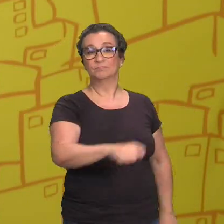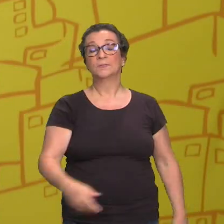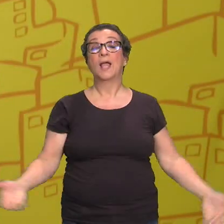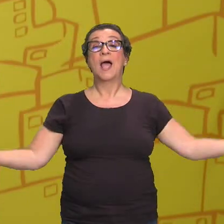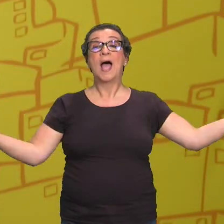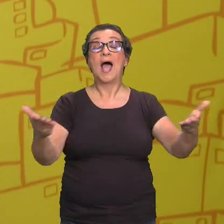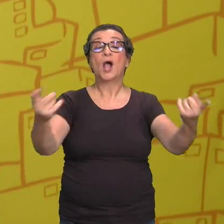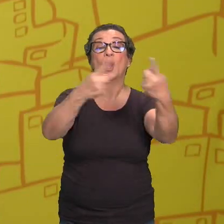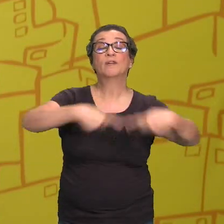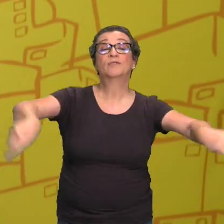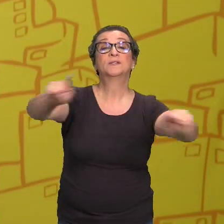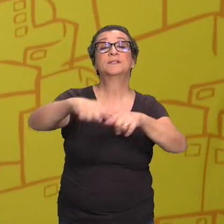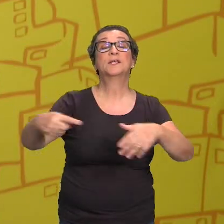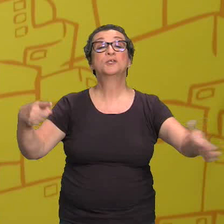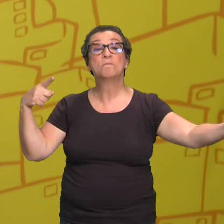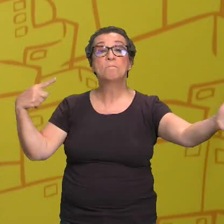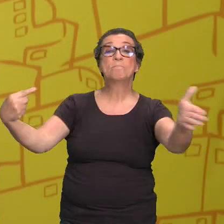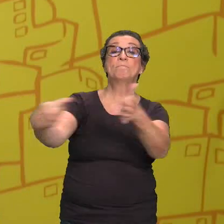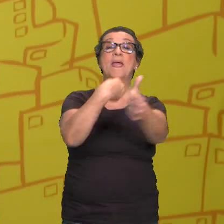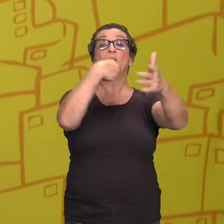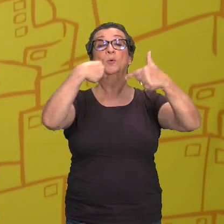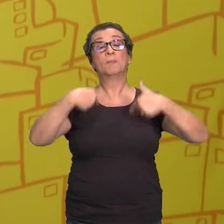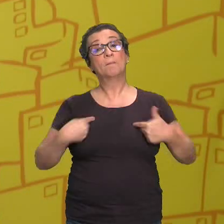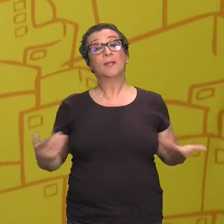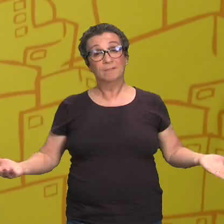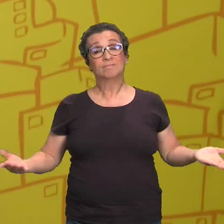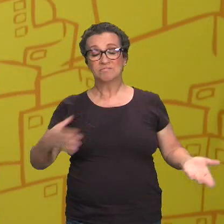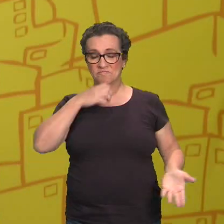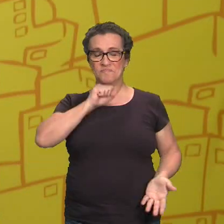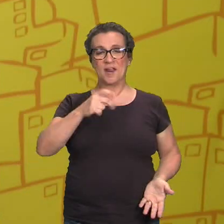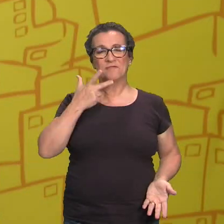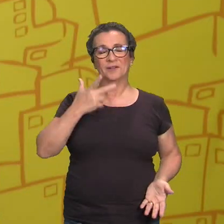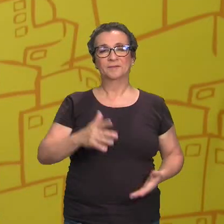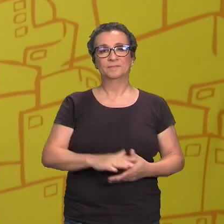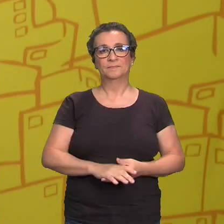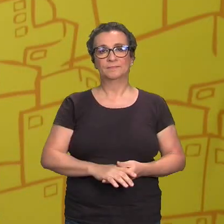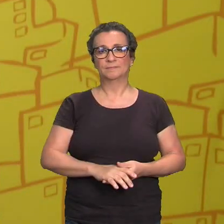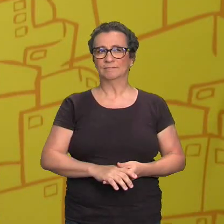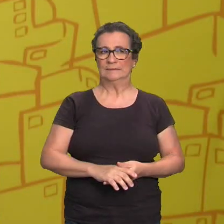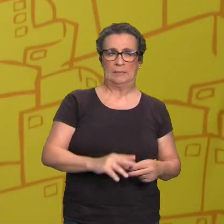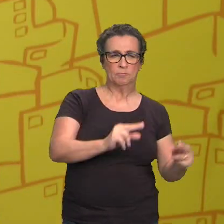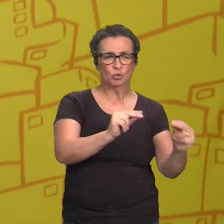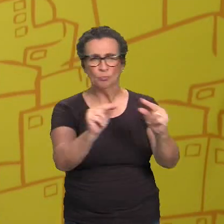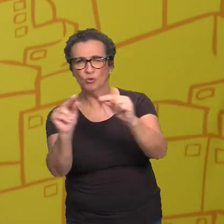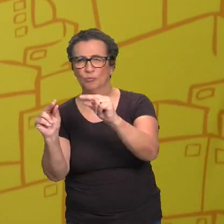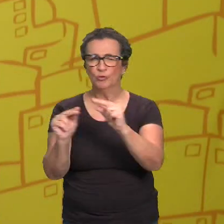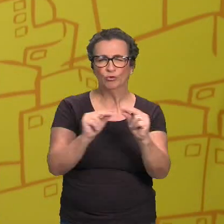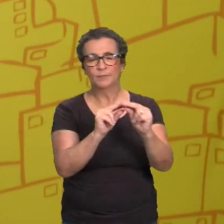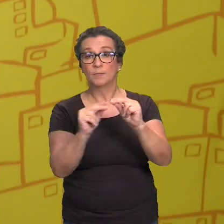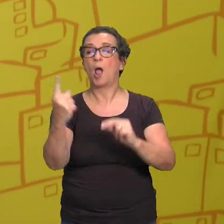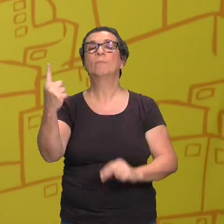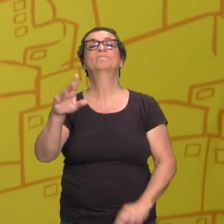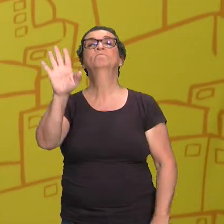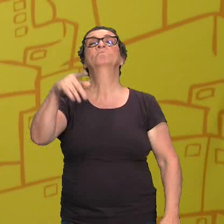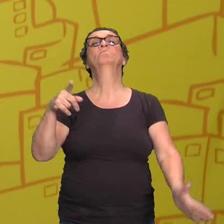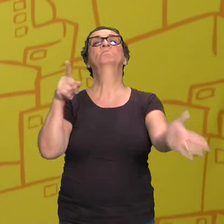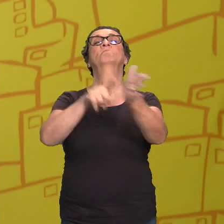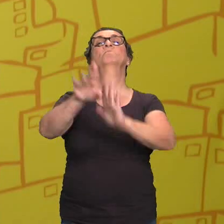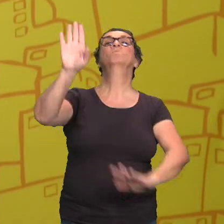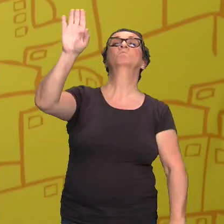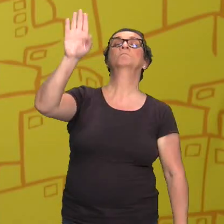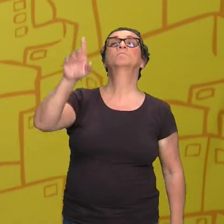a vocês fazer a pergunta a mim, disse Freire. Houve uns cochichos e um deles lançou a